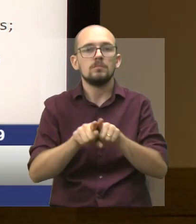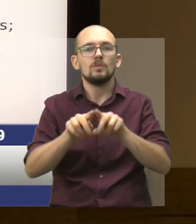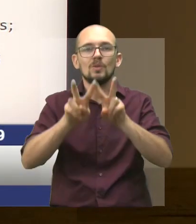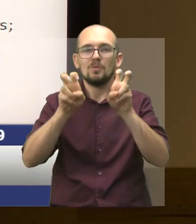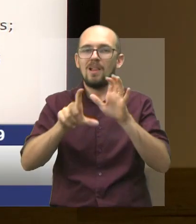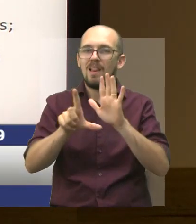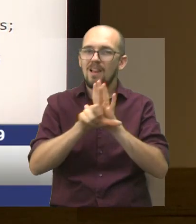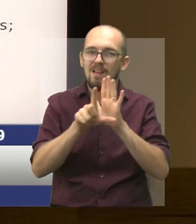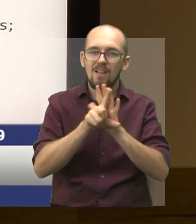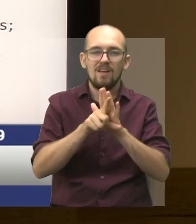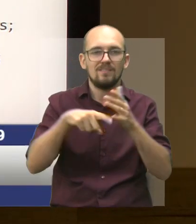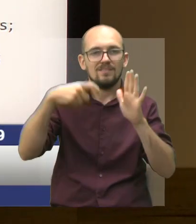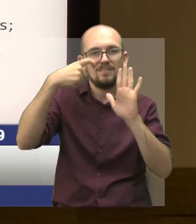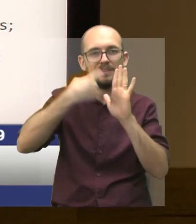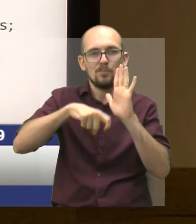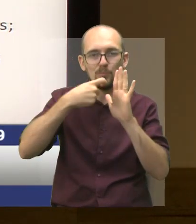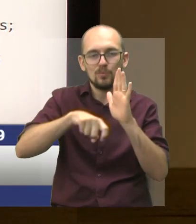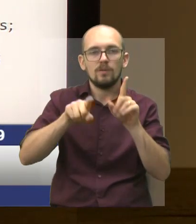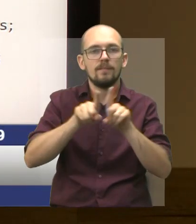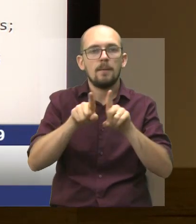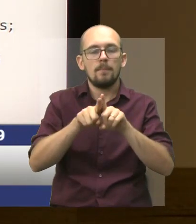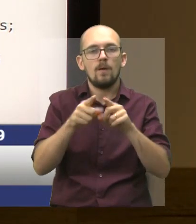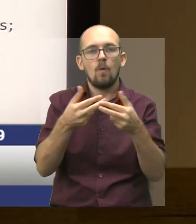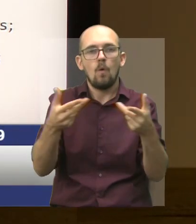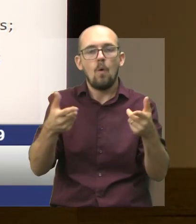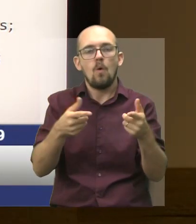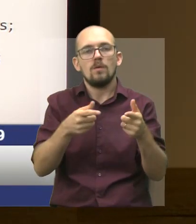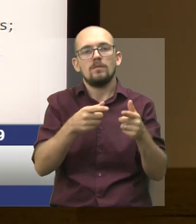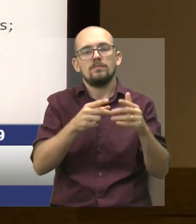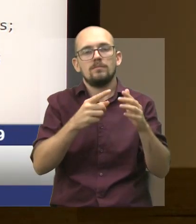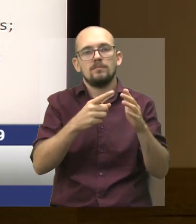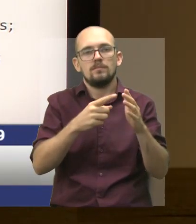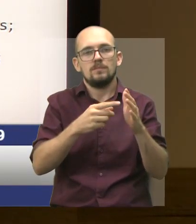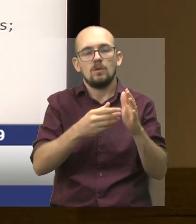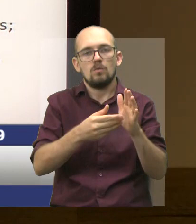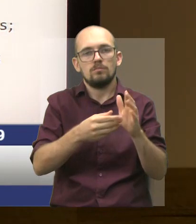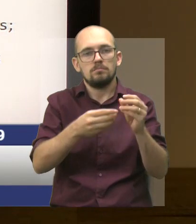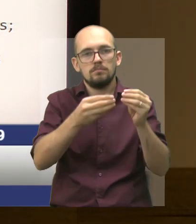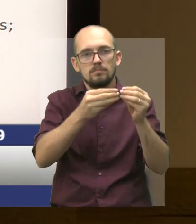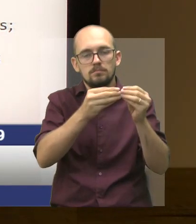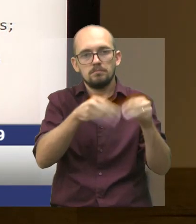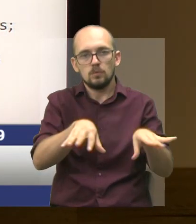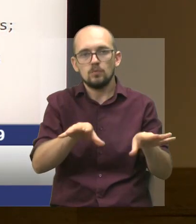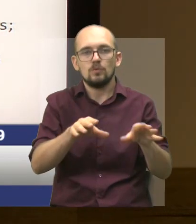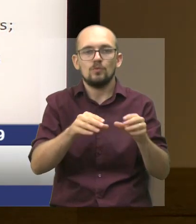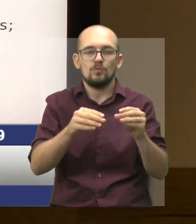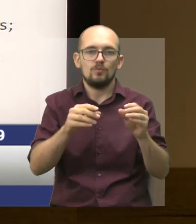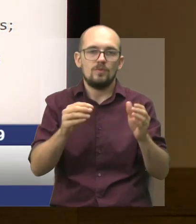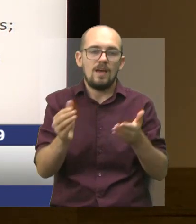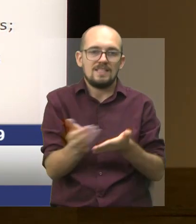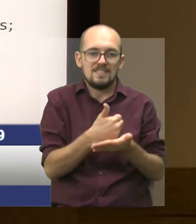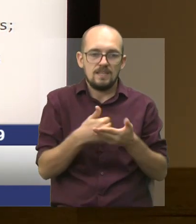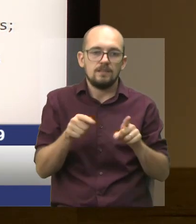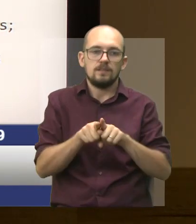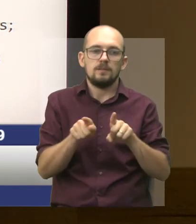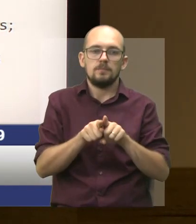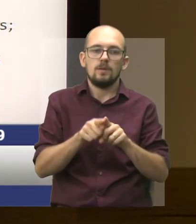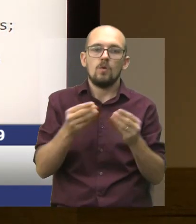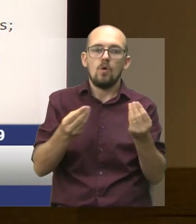tributária e da renúncia das receitas e também a transposição, transferência